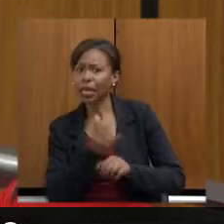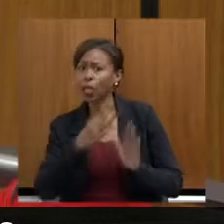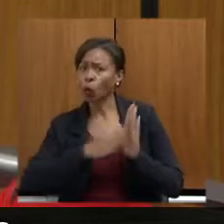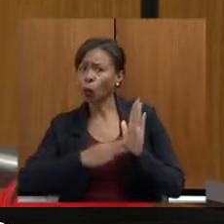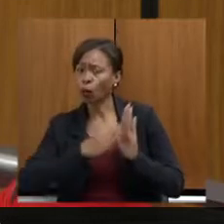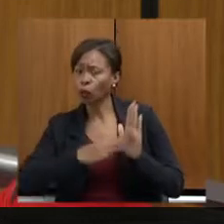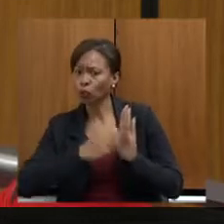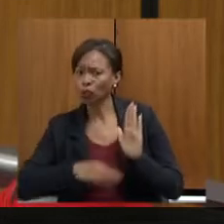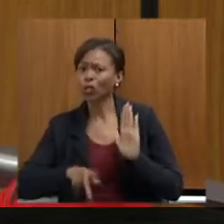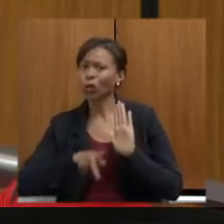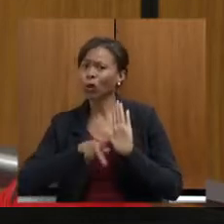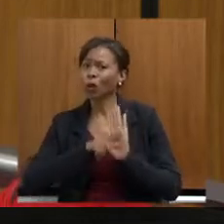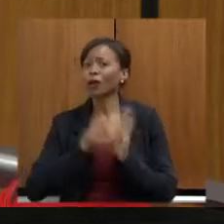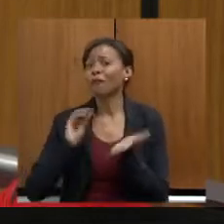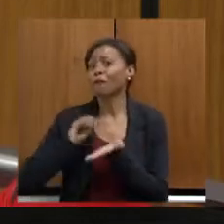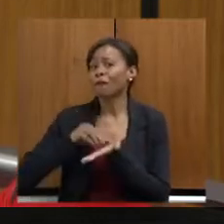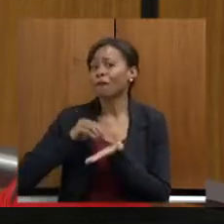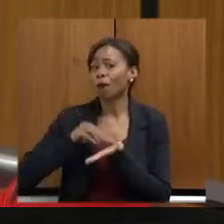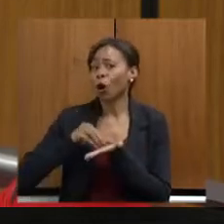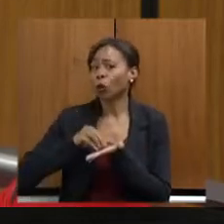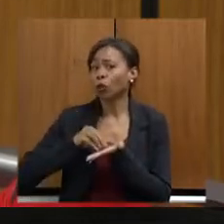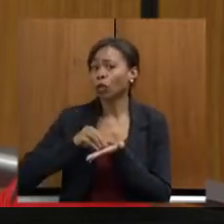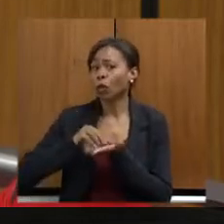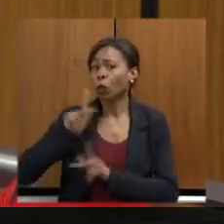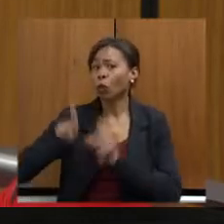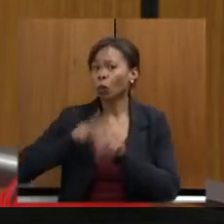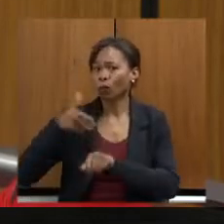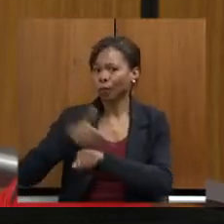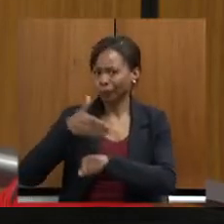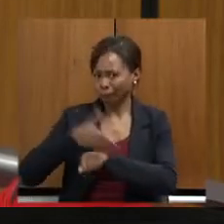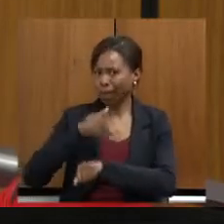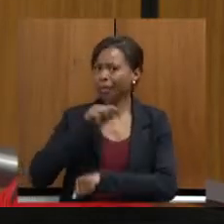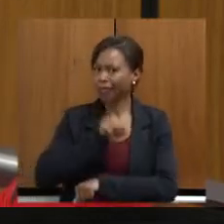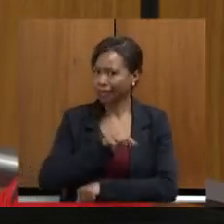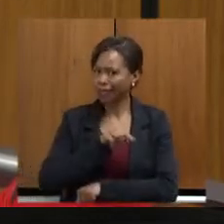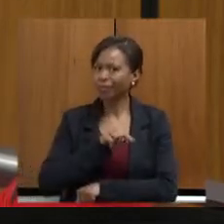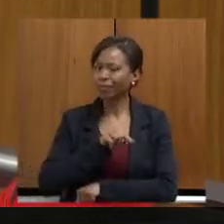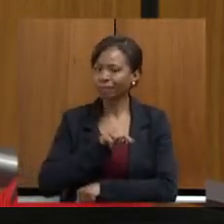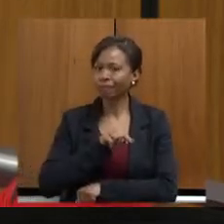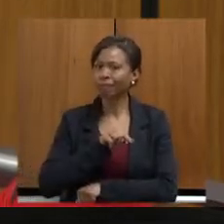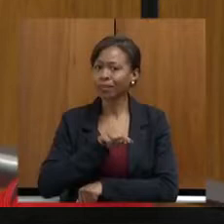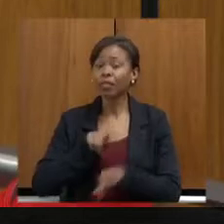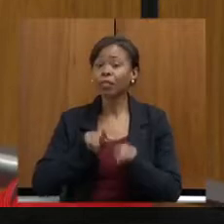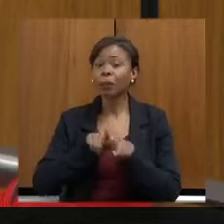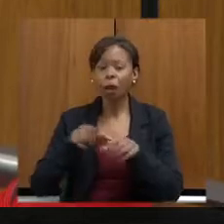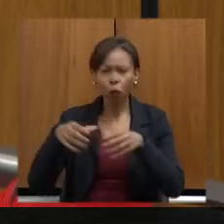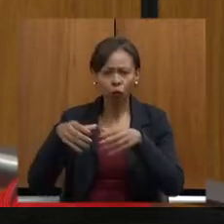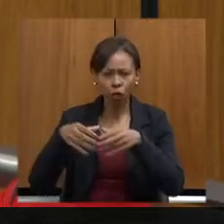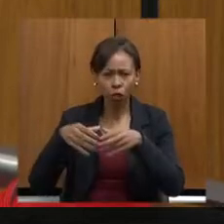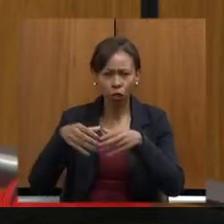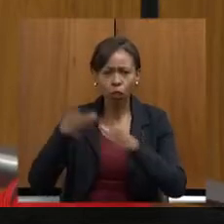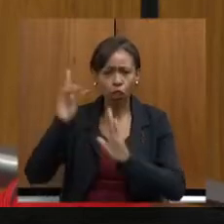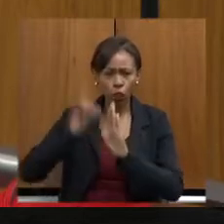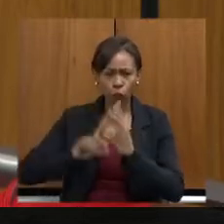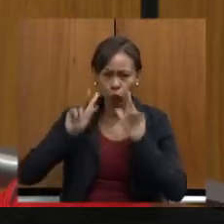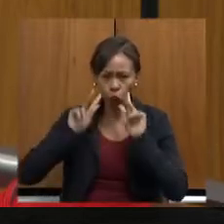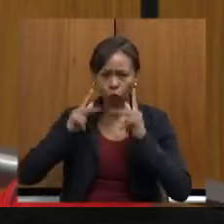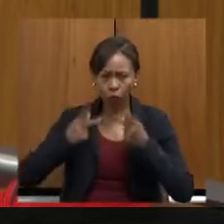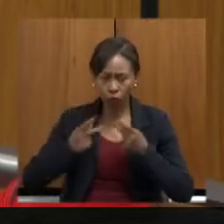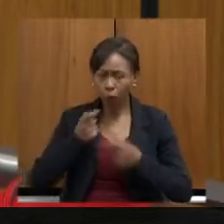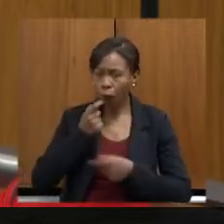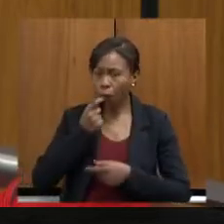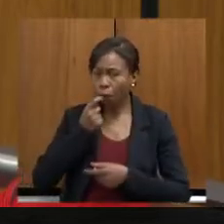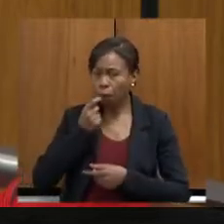na definição é 10 é importante política também a comissão de direitos humanos esteve